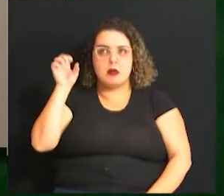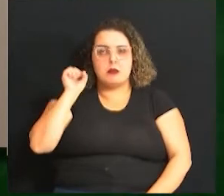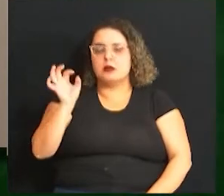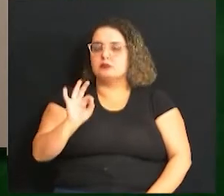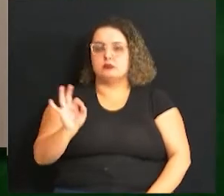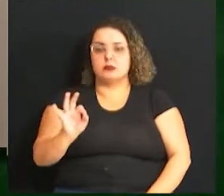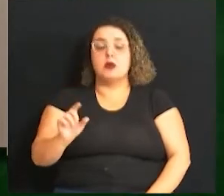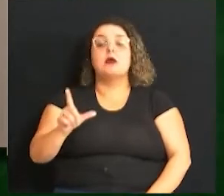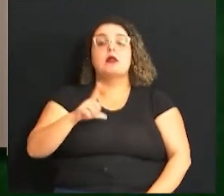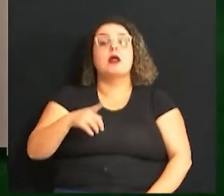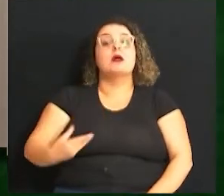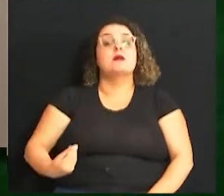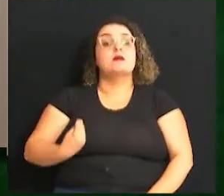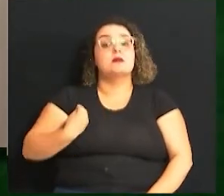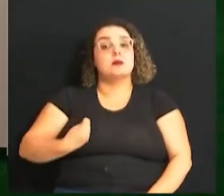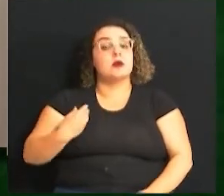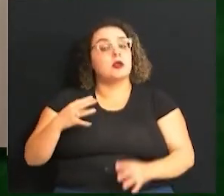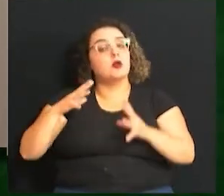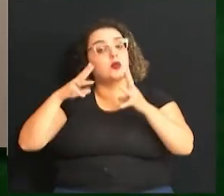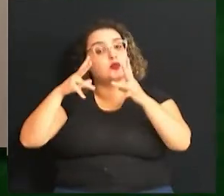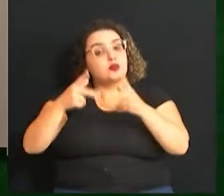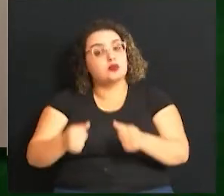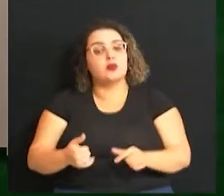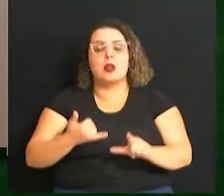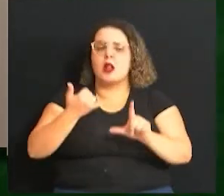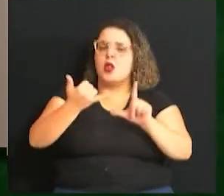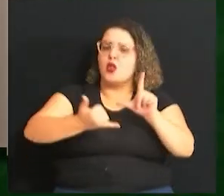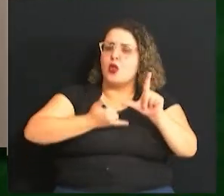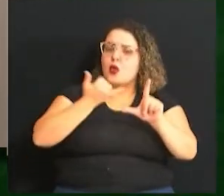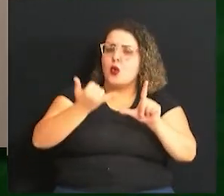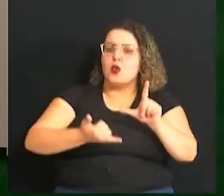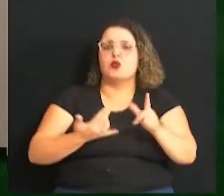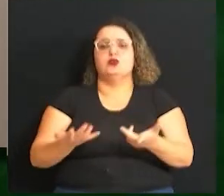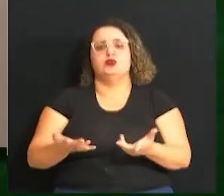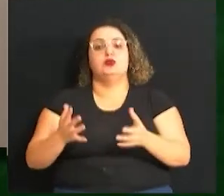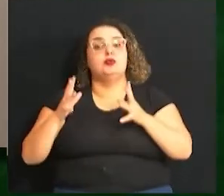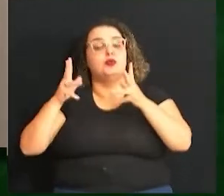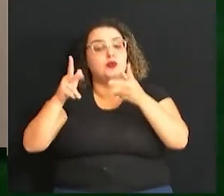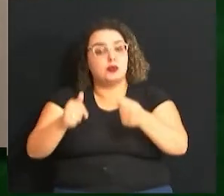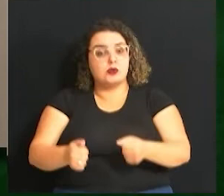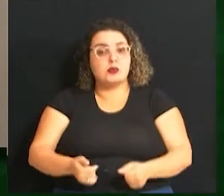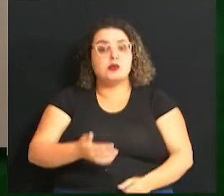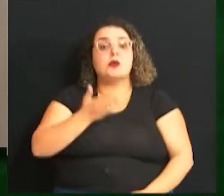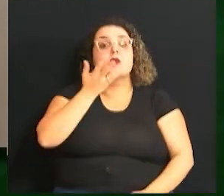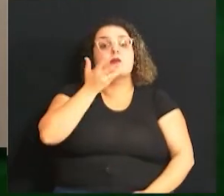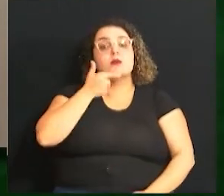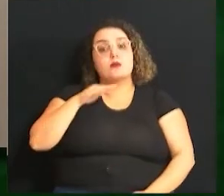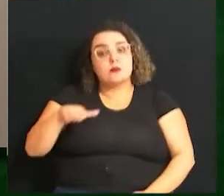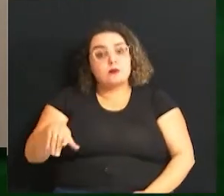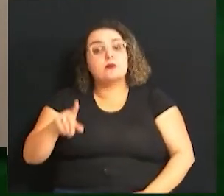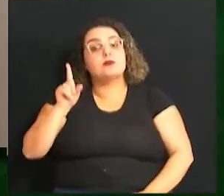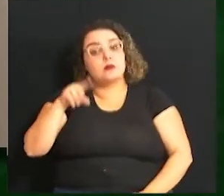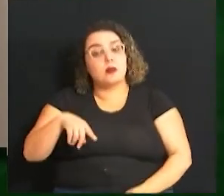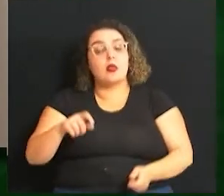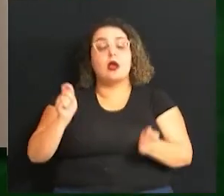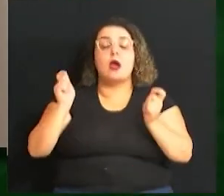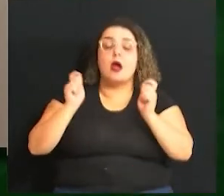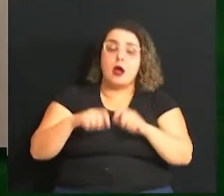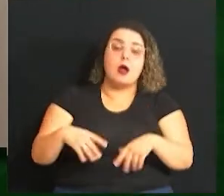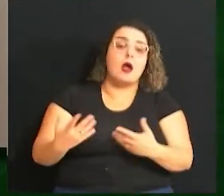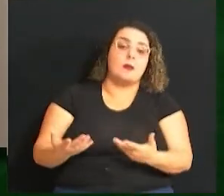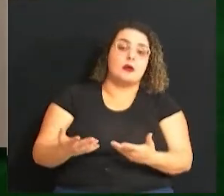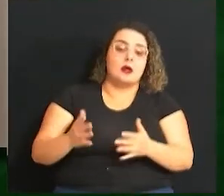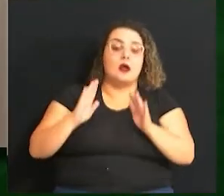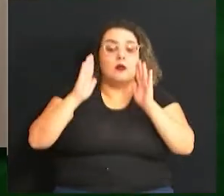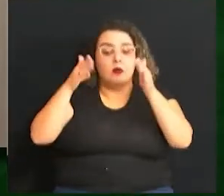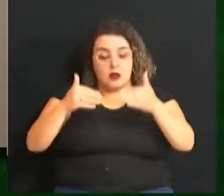recebe. A gente tem vivências, então ele é muito lúdico, é voltado àquilo que a criança está apta, ele